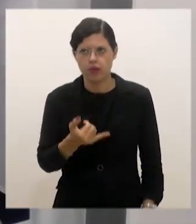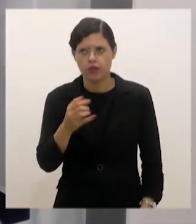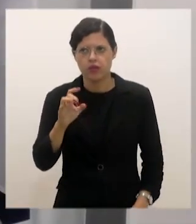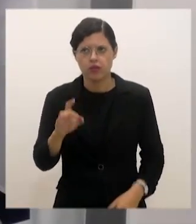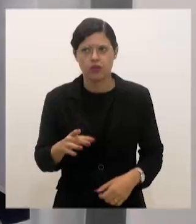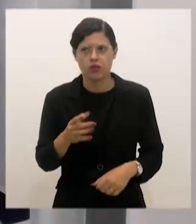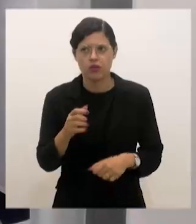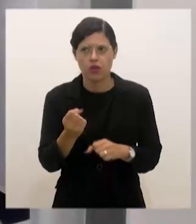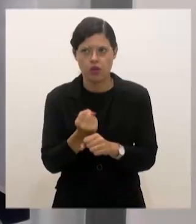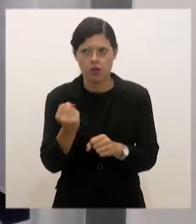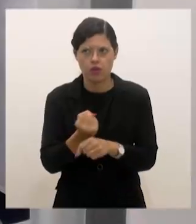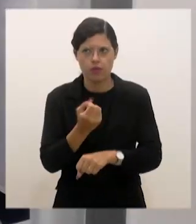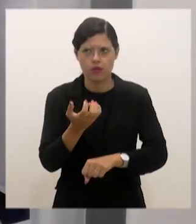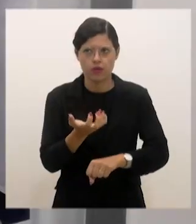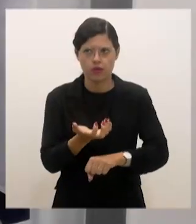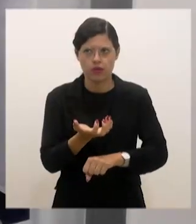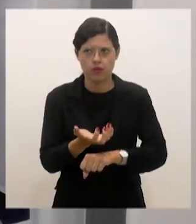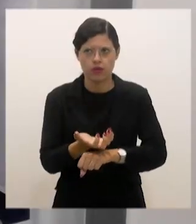nisso.